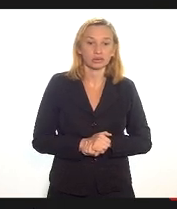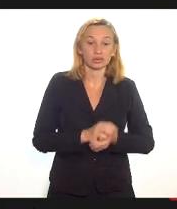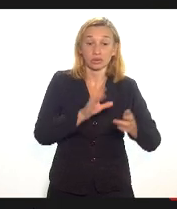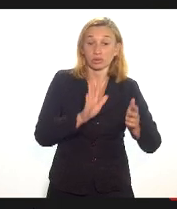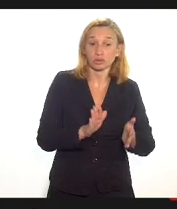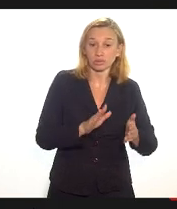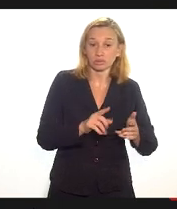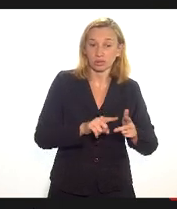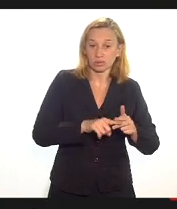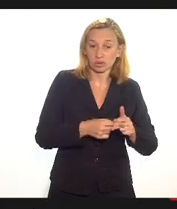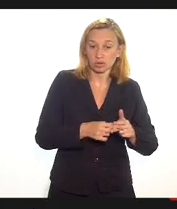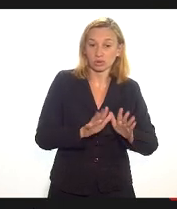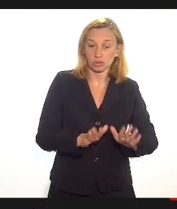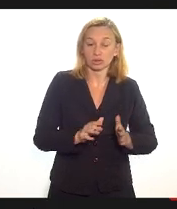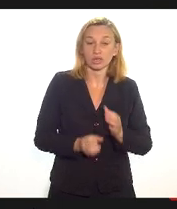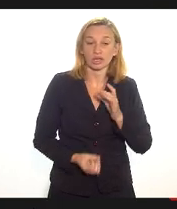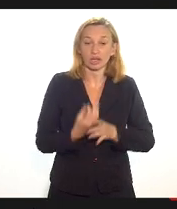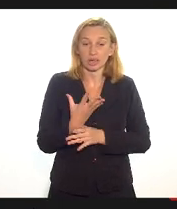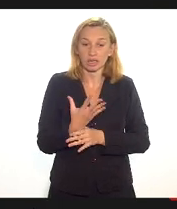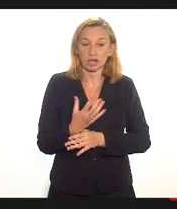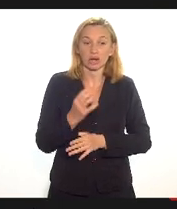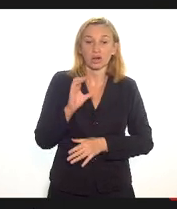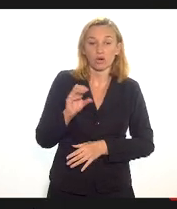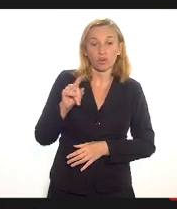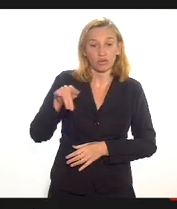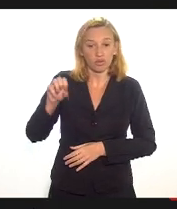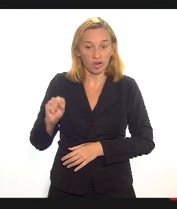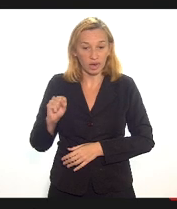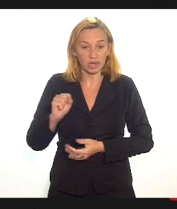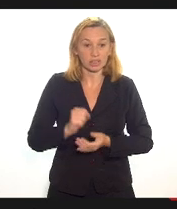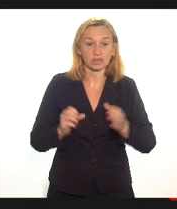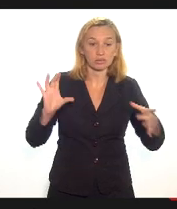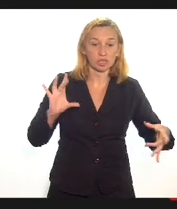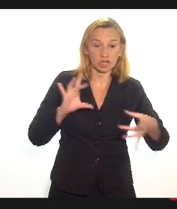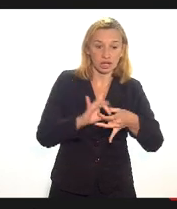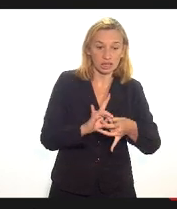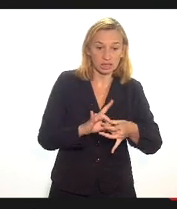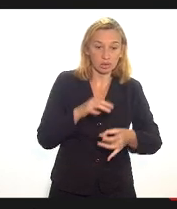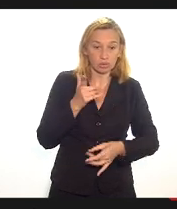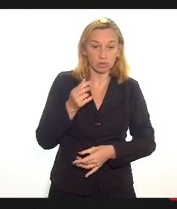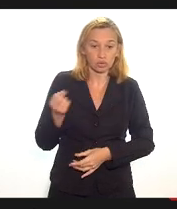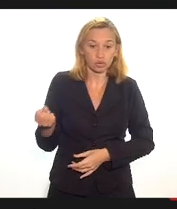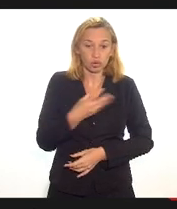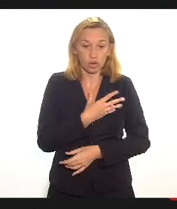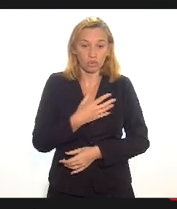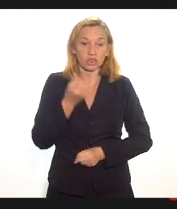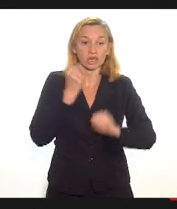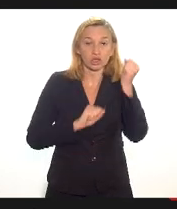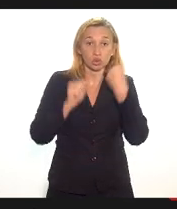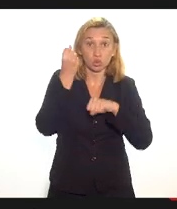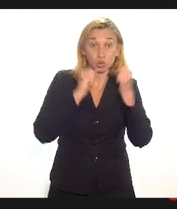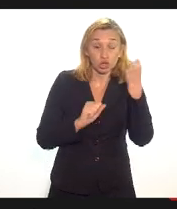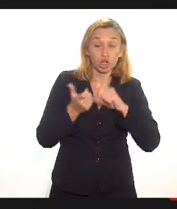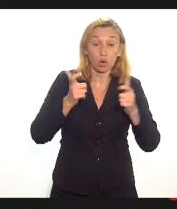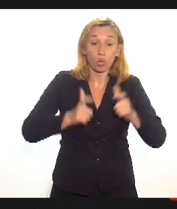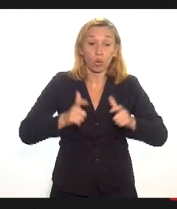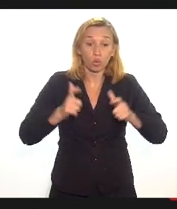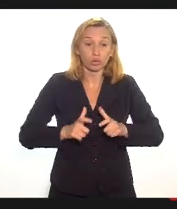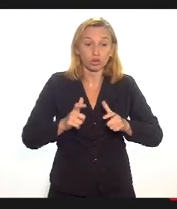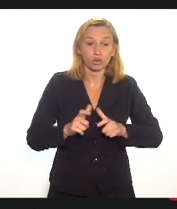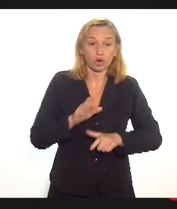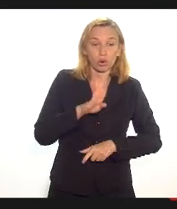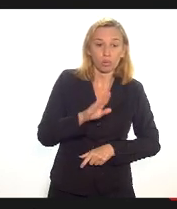ajuste, é criado também, no nível do CONFAS, o Manual de Integração da Indústria, onde esses